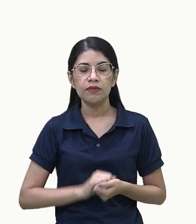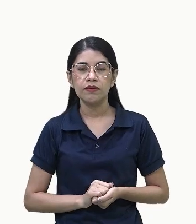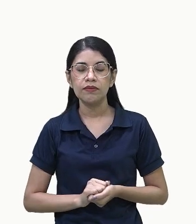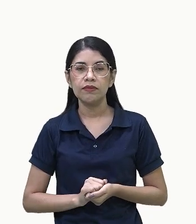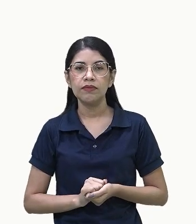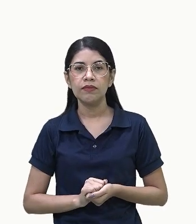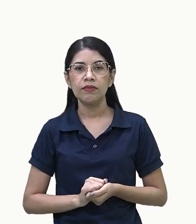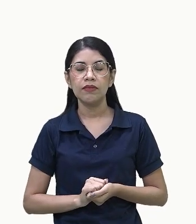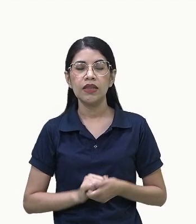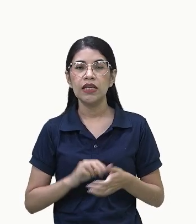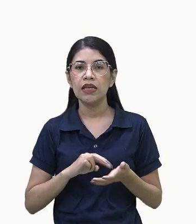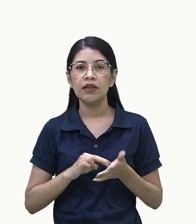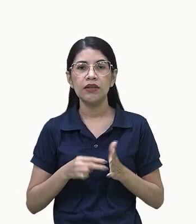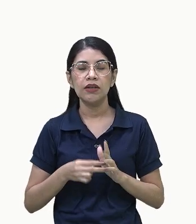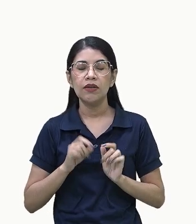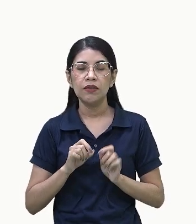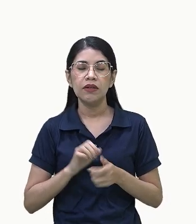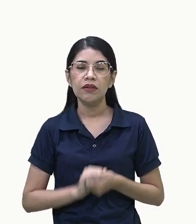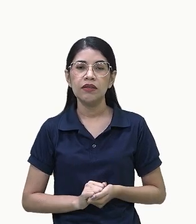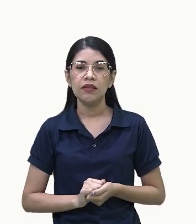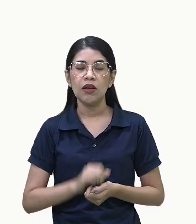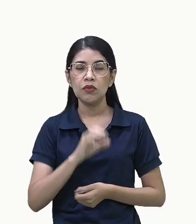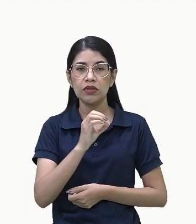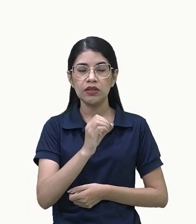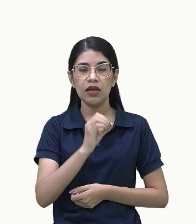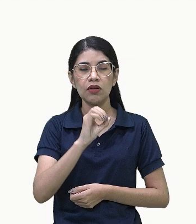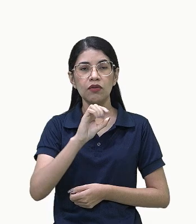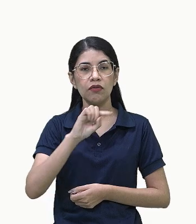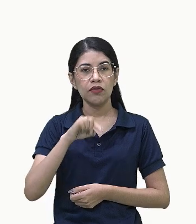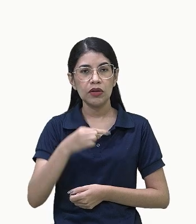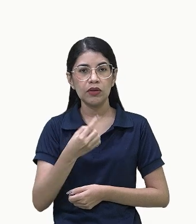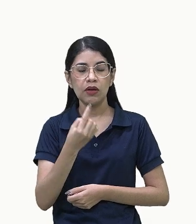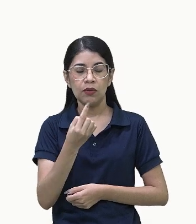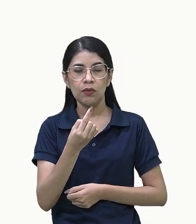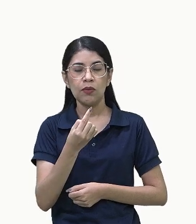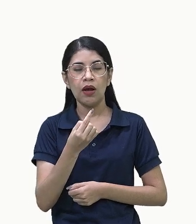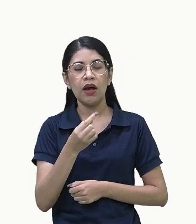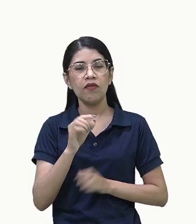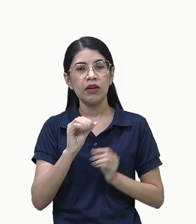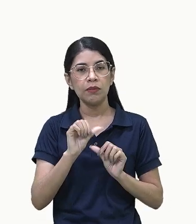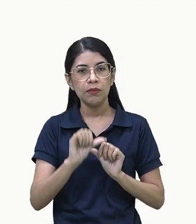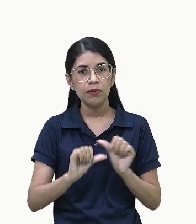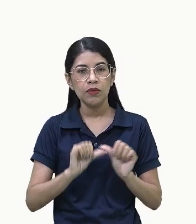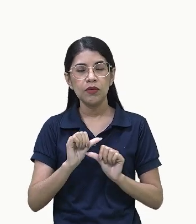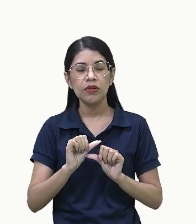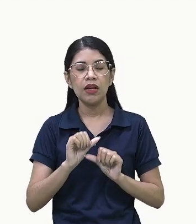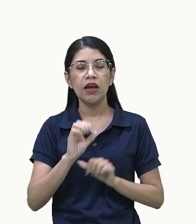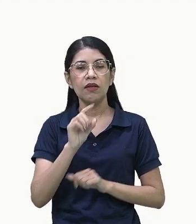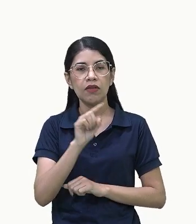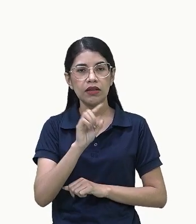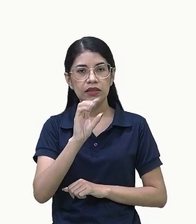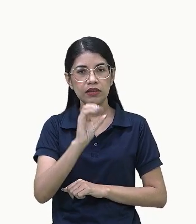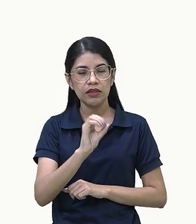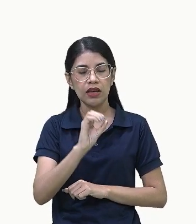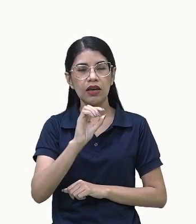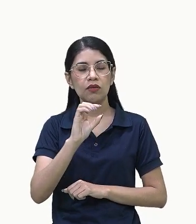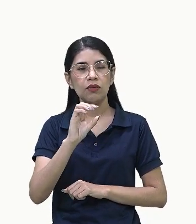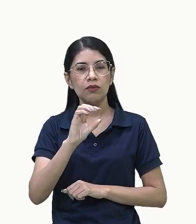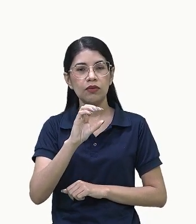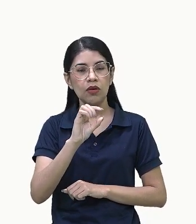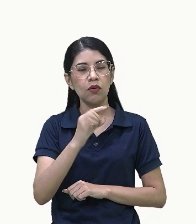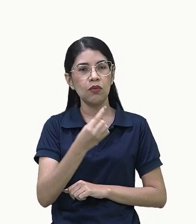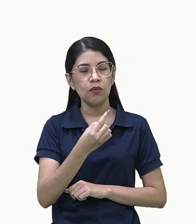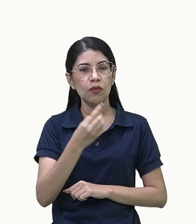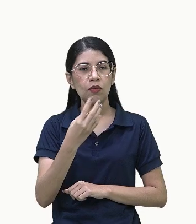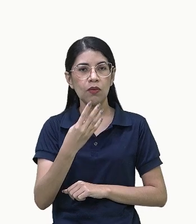Ou seja, ela está entre o 0 e 1 e ela vai ficar aqui entre o 4 e o 0. Então, a gente vai